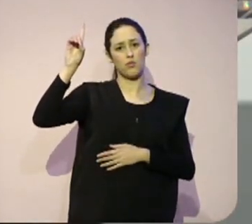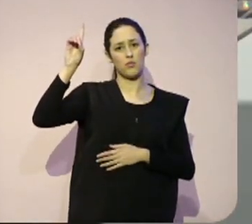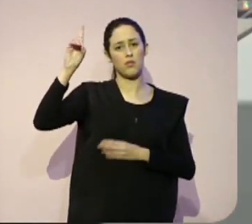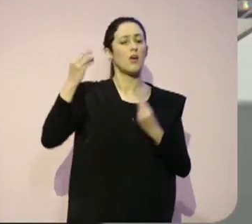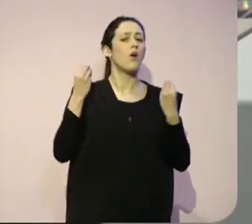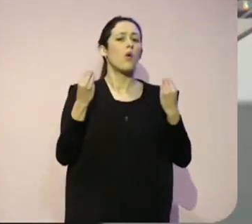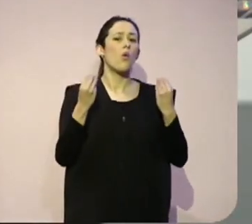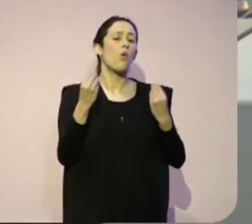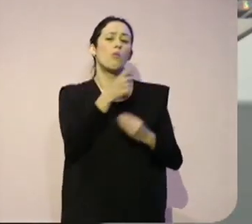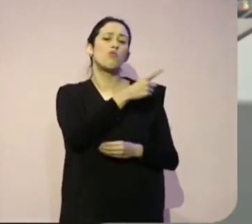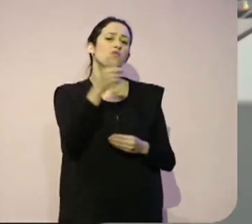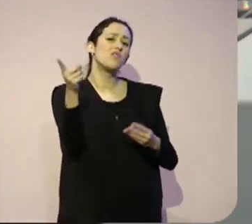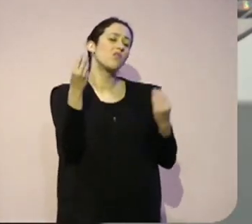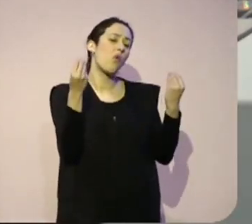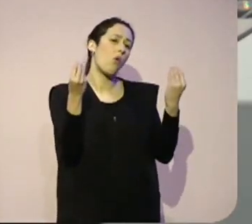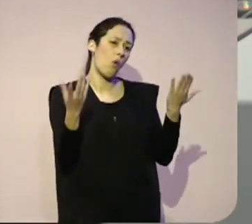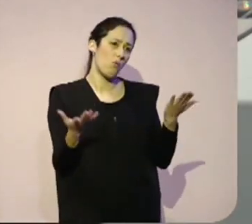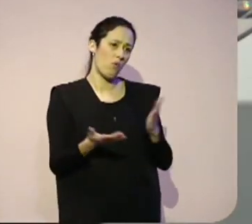sido para você?